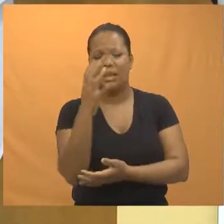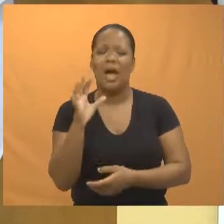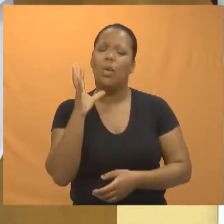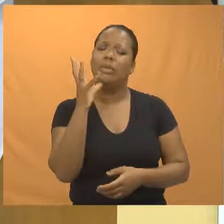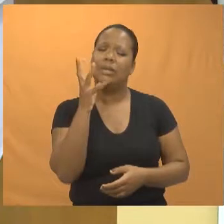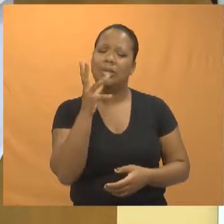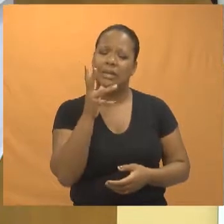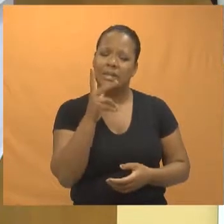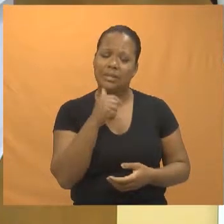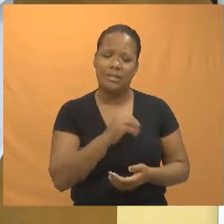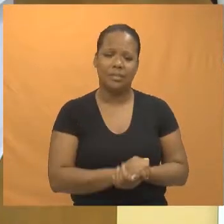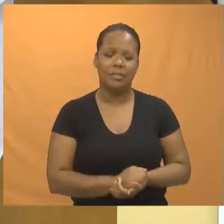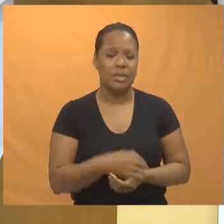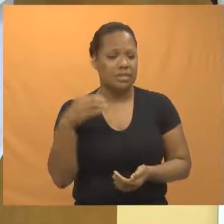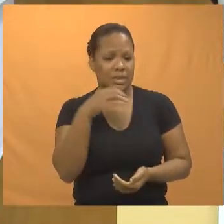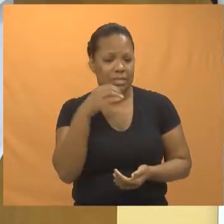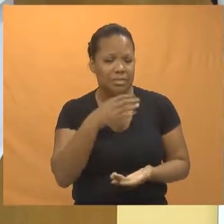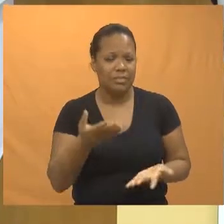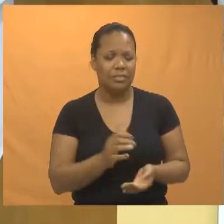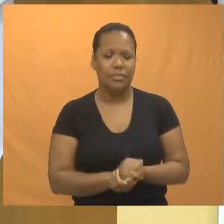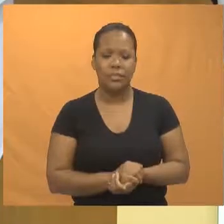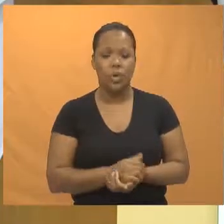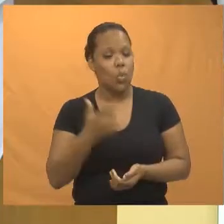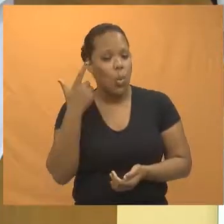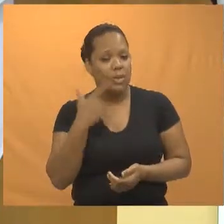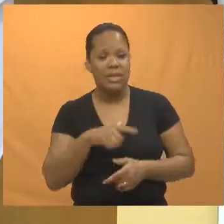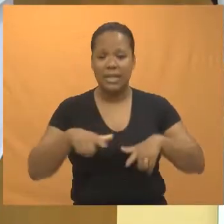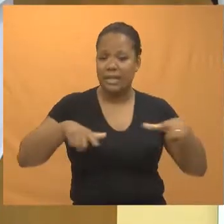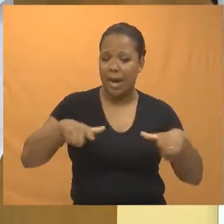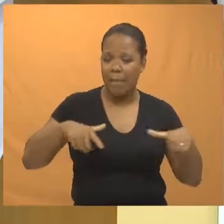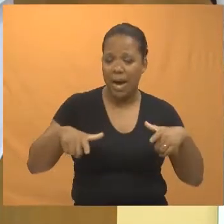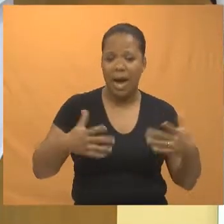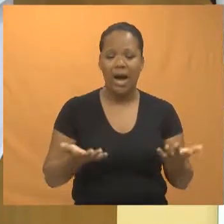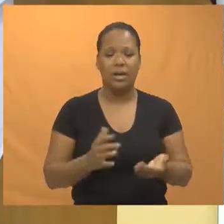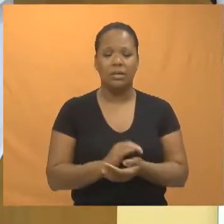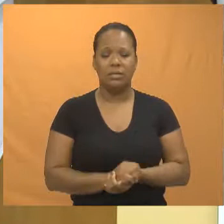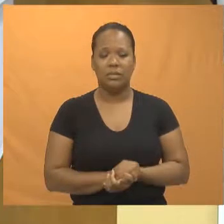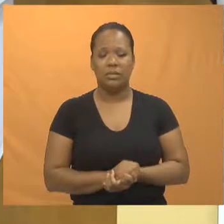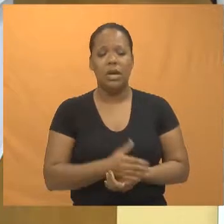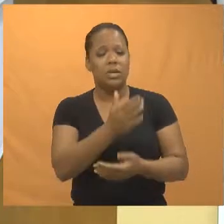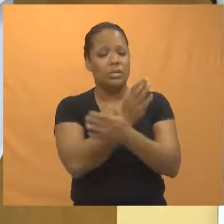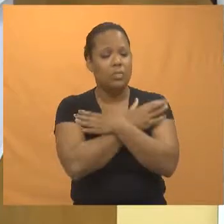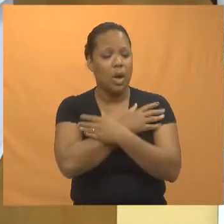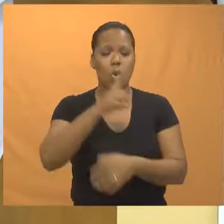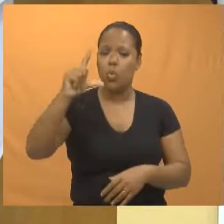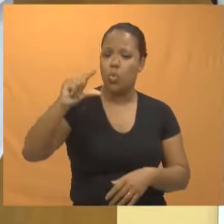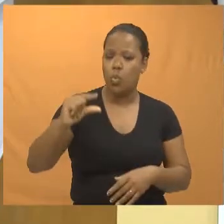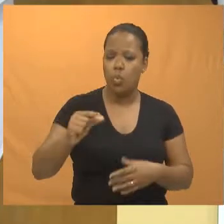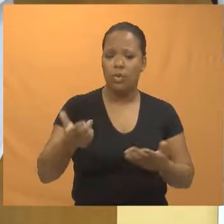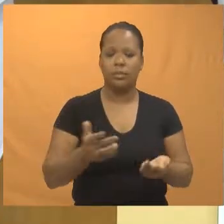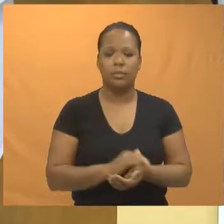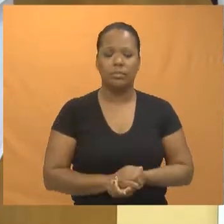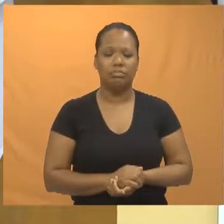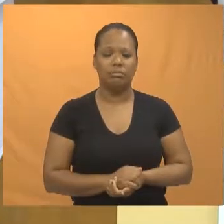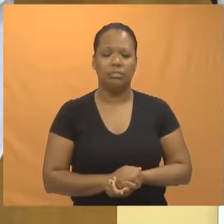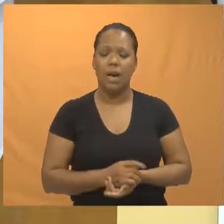conseguir acelerar a nossa cidade, criar empregos, que é um grande anseio da população de Jacareí. Então, assim, a gente